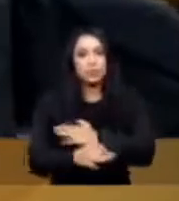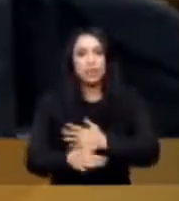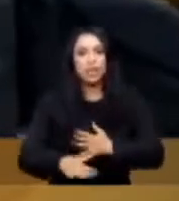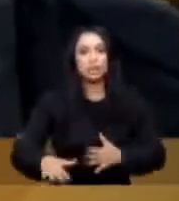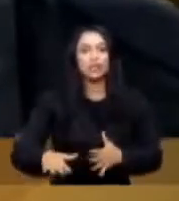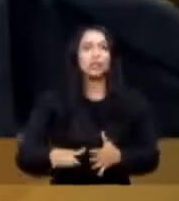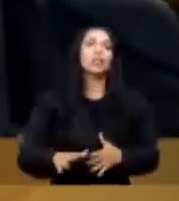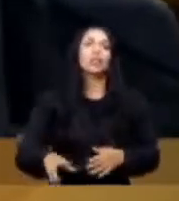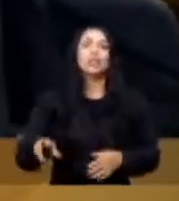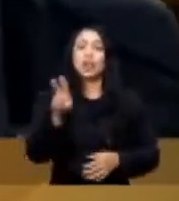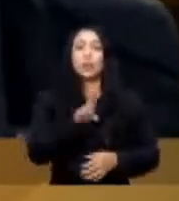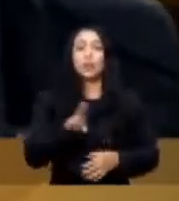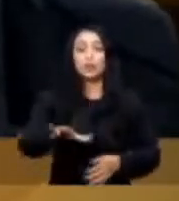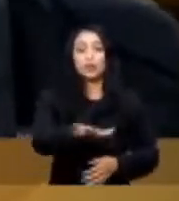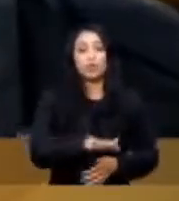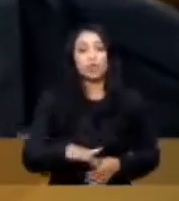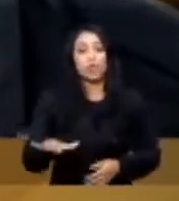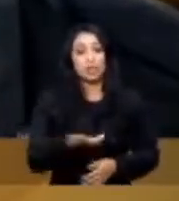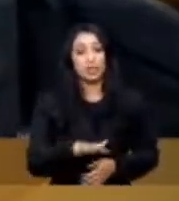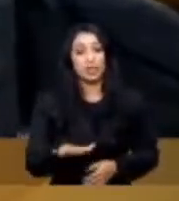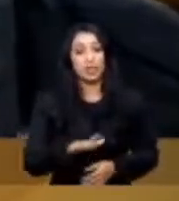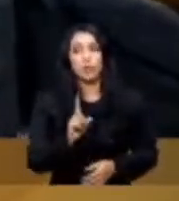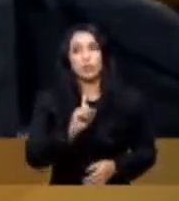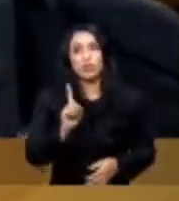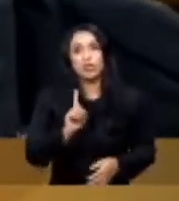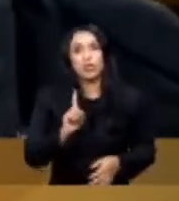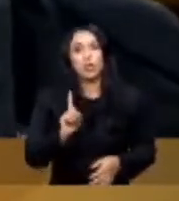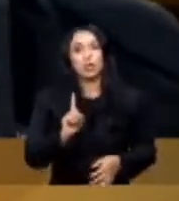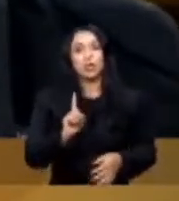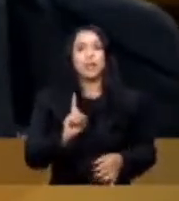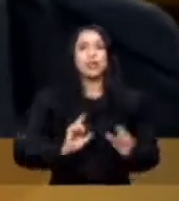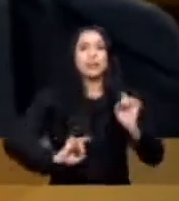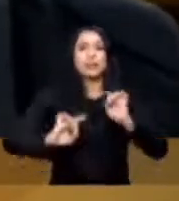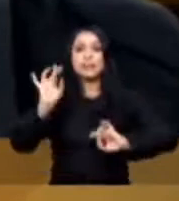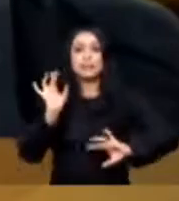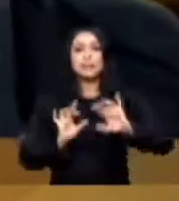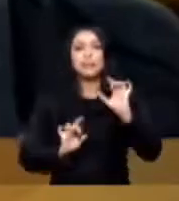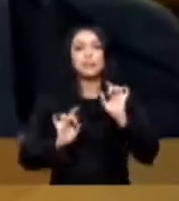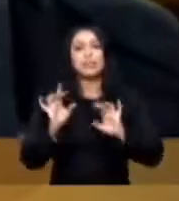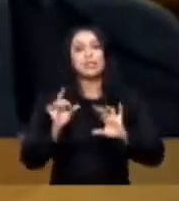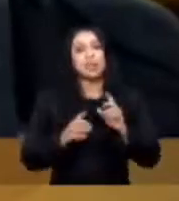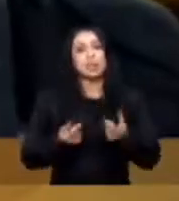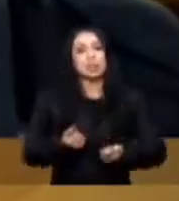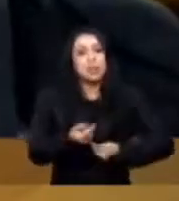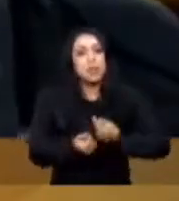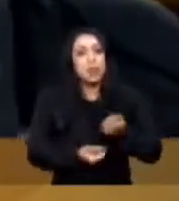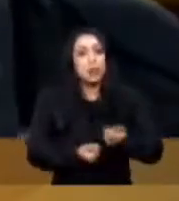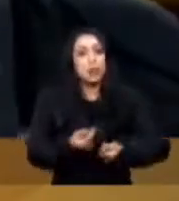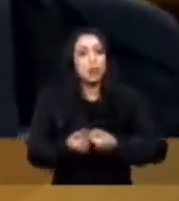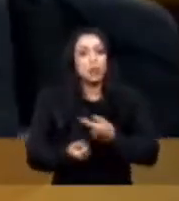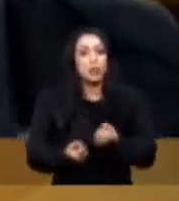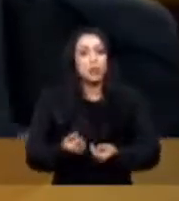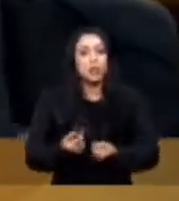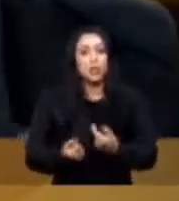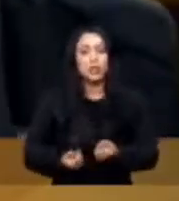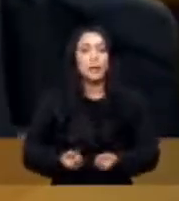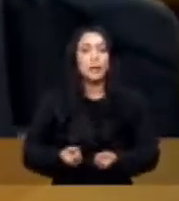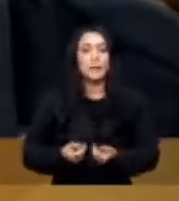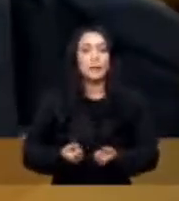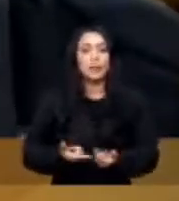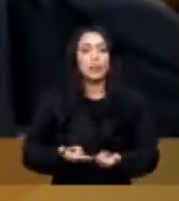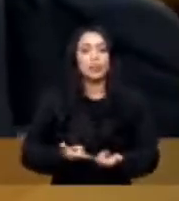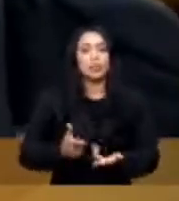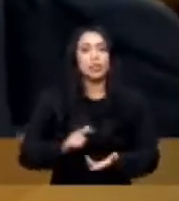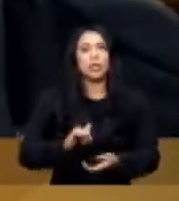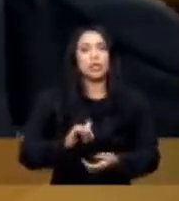comum, não legitima um uso especialíssimo e economicamente rentável por